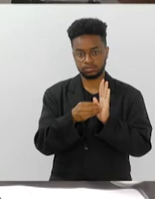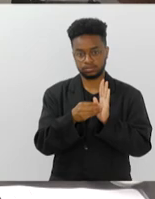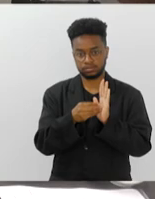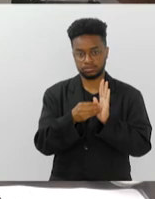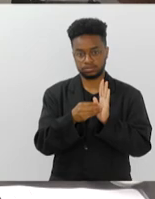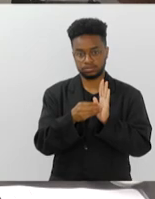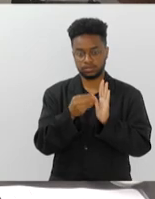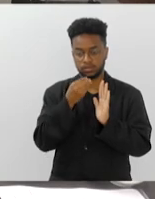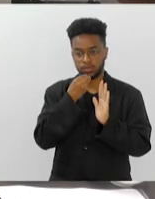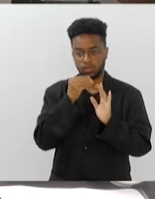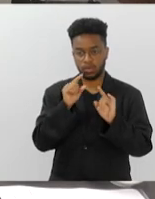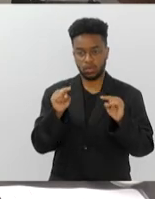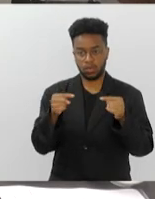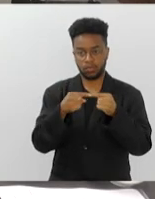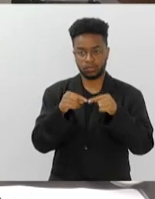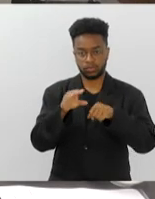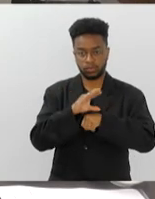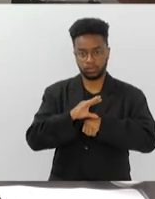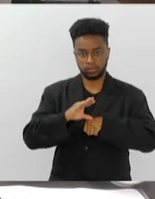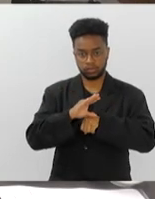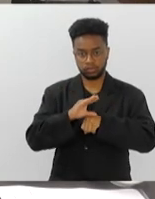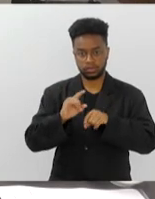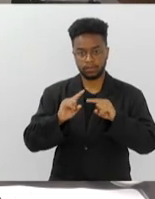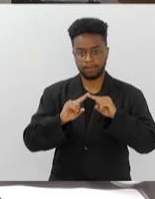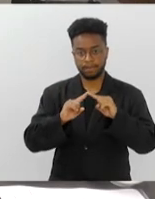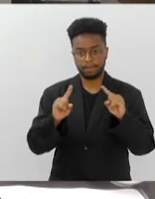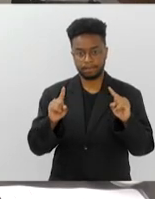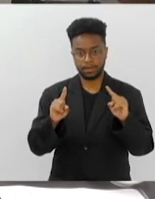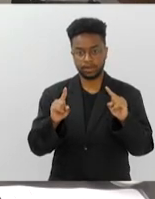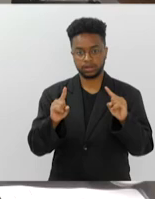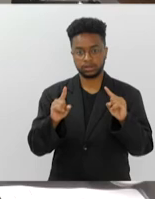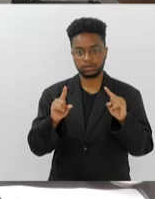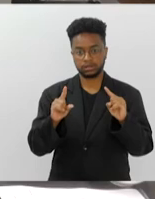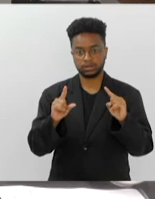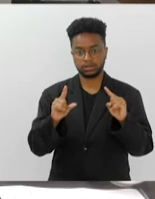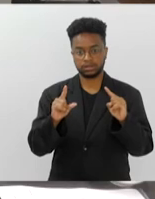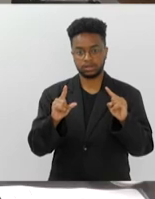evidentemente, constitucionalidade, mas com